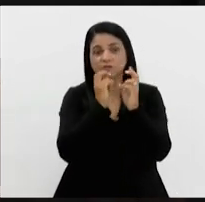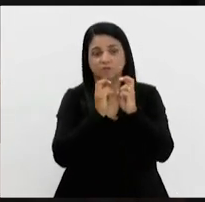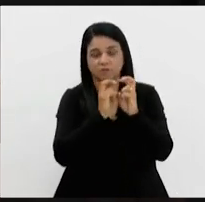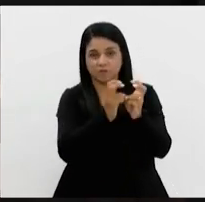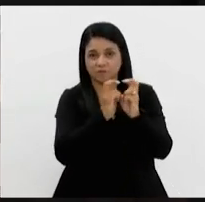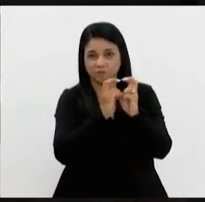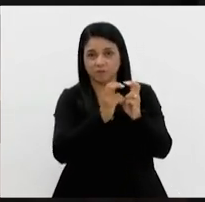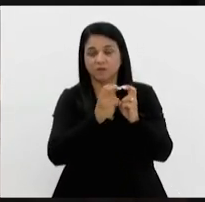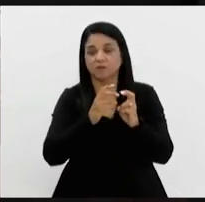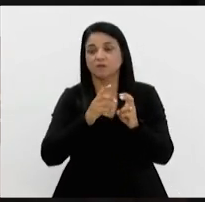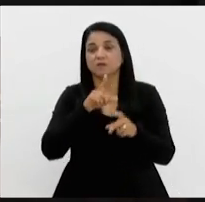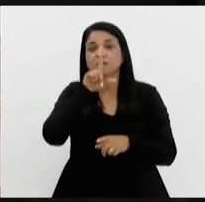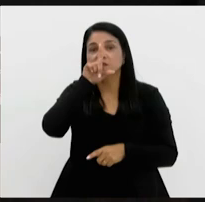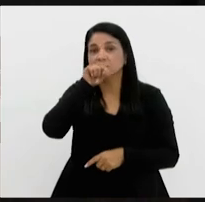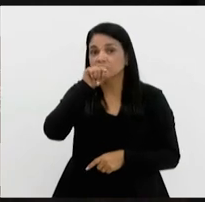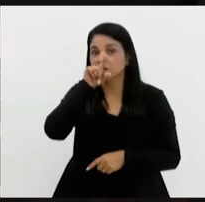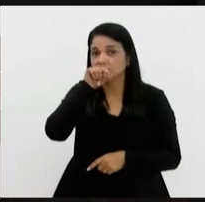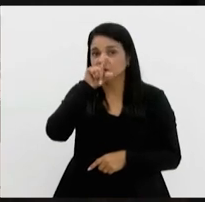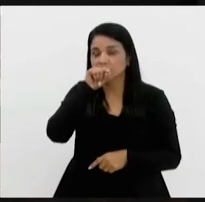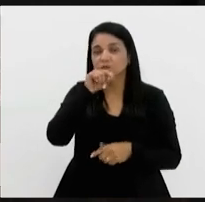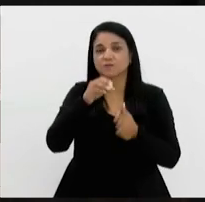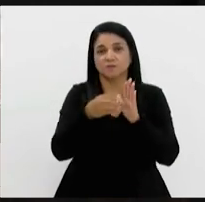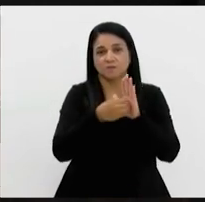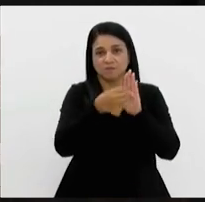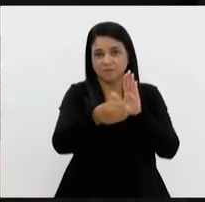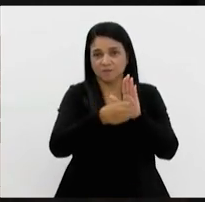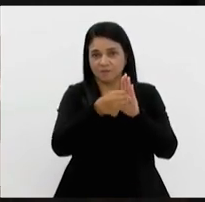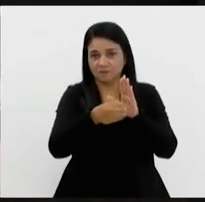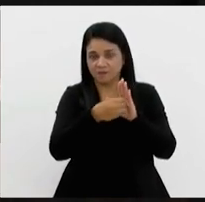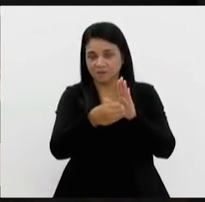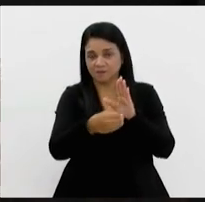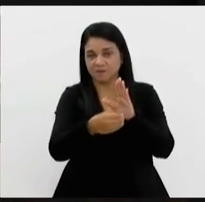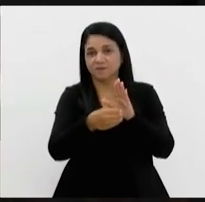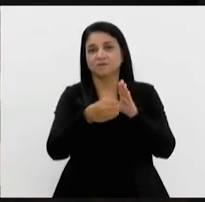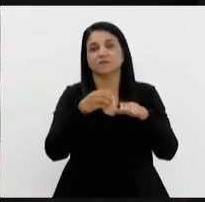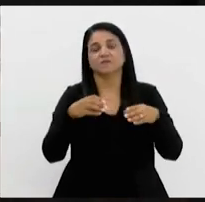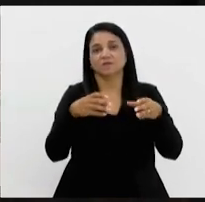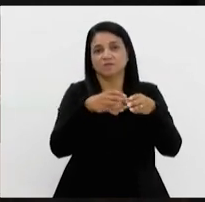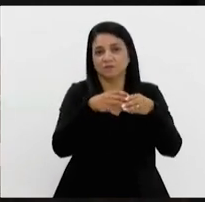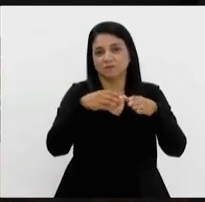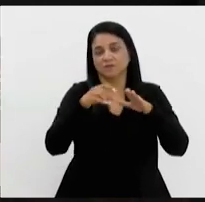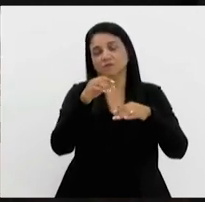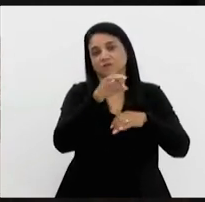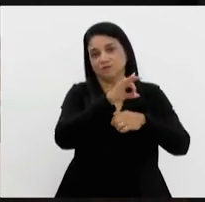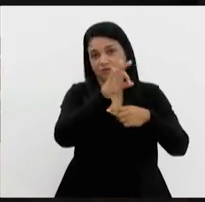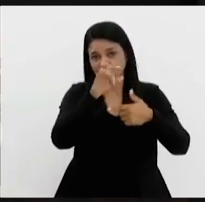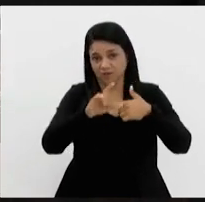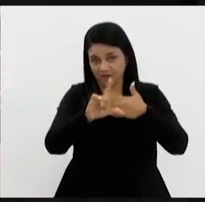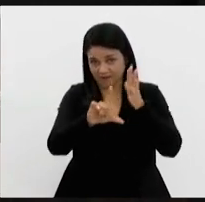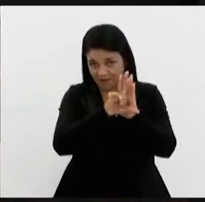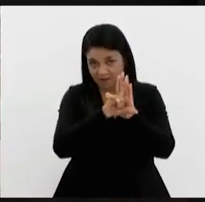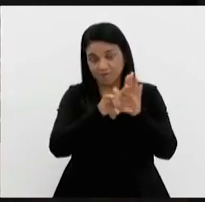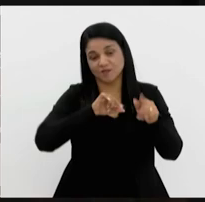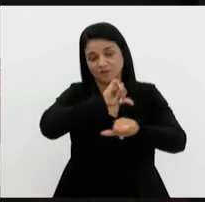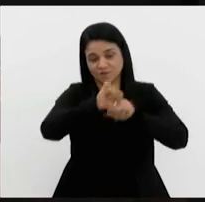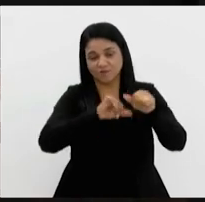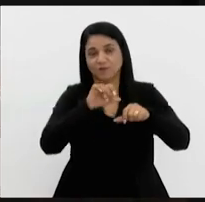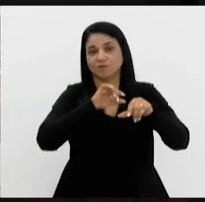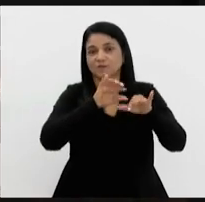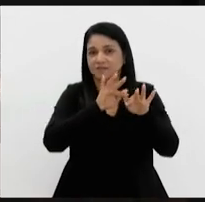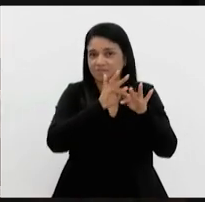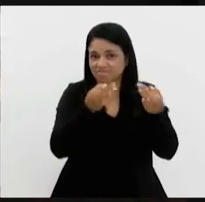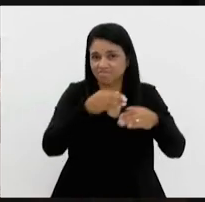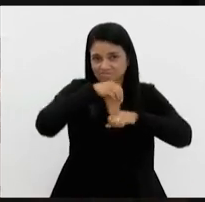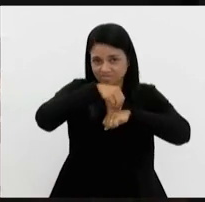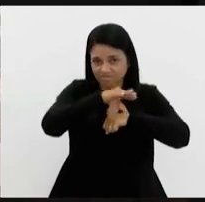de Nilópolis. Parecer da Comissão de Indicações Legislativas pela Transformação em Indicação Simples. Relator,